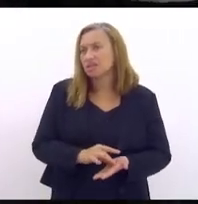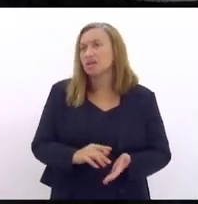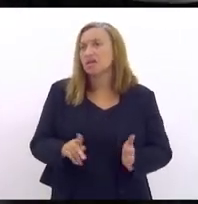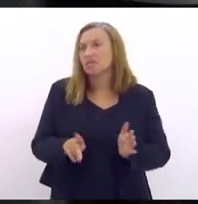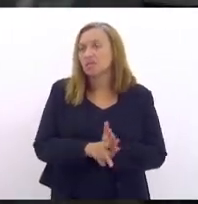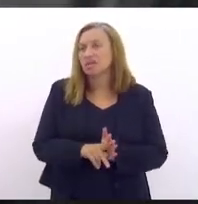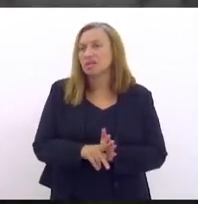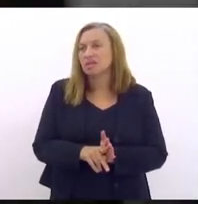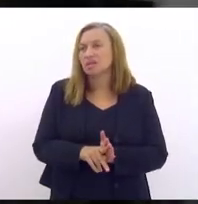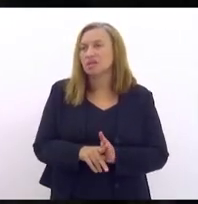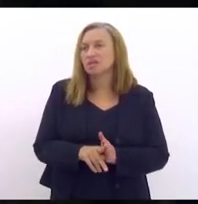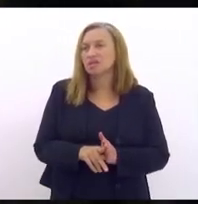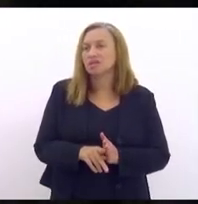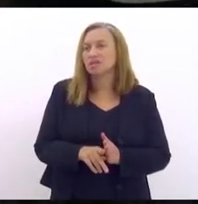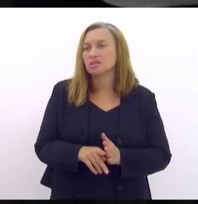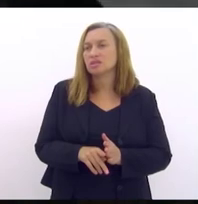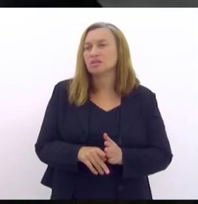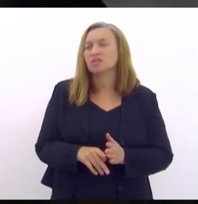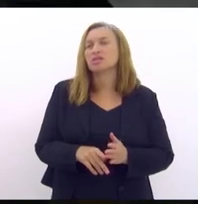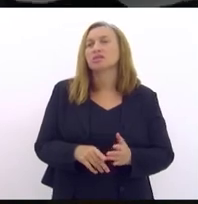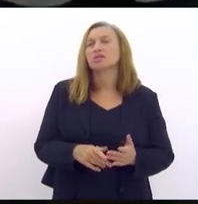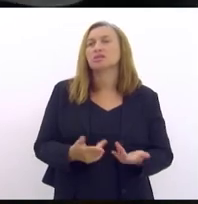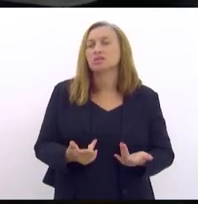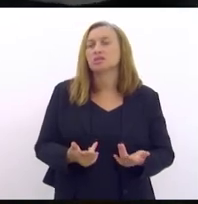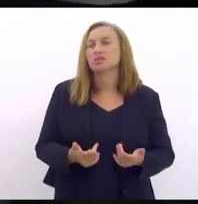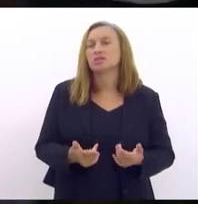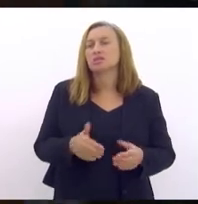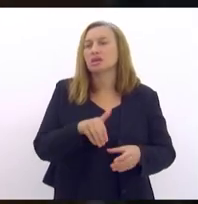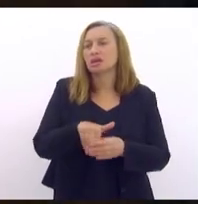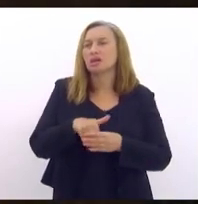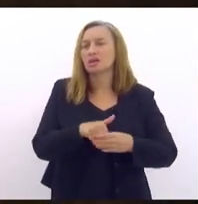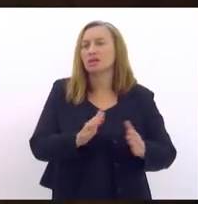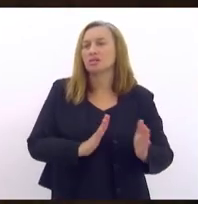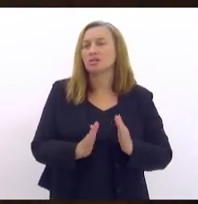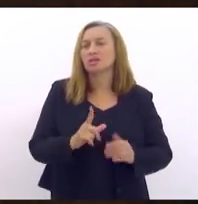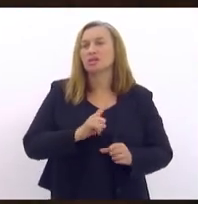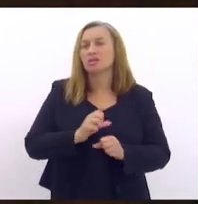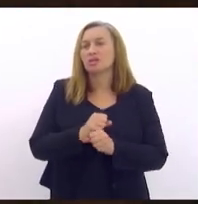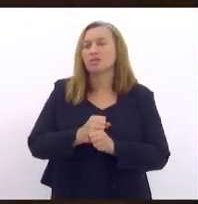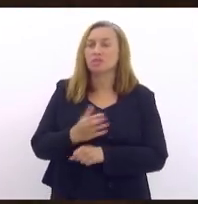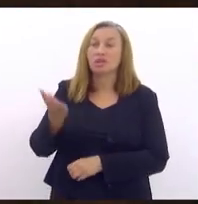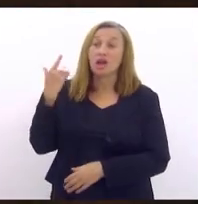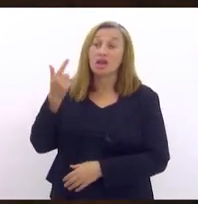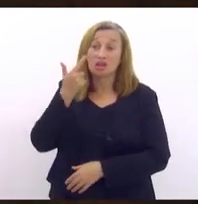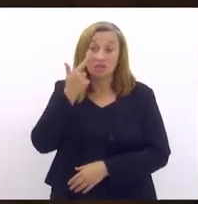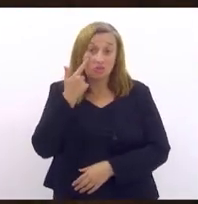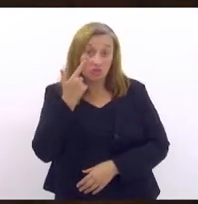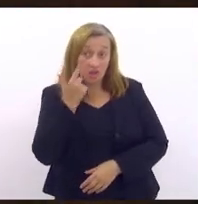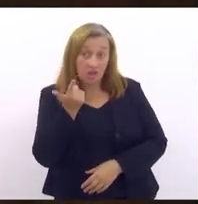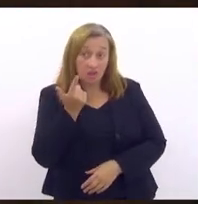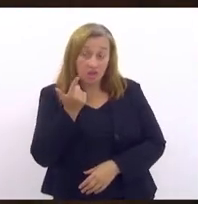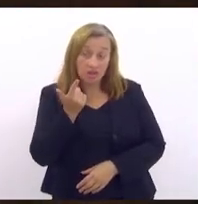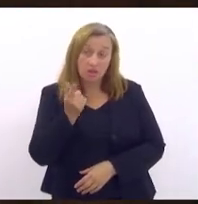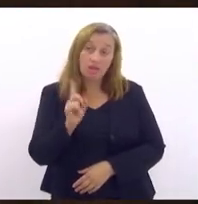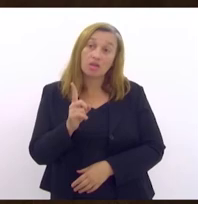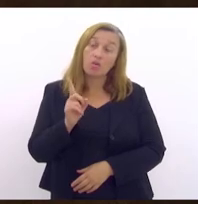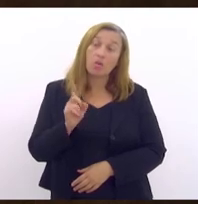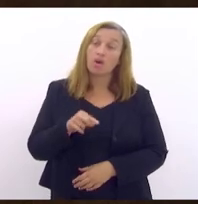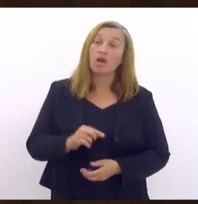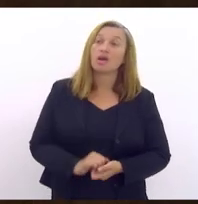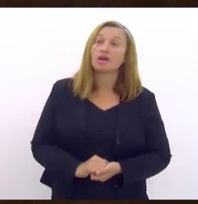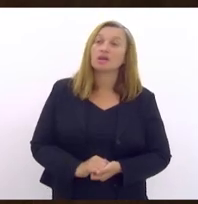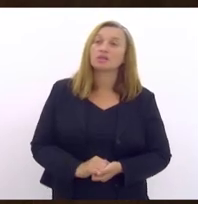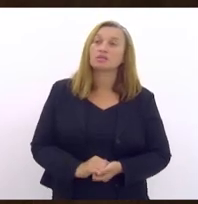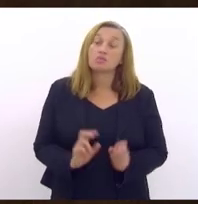jogo eleitoral que houve ano passado. E a gente vê que Não é